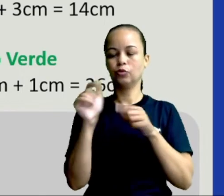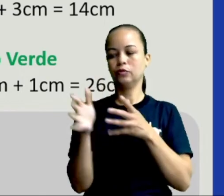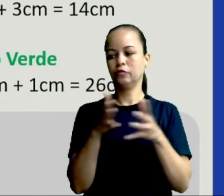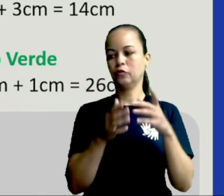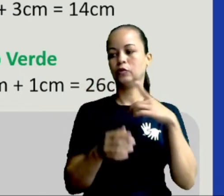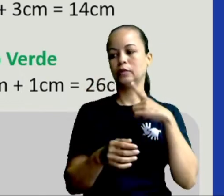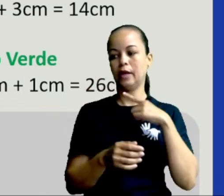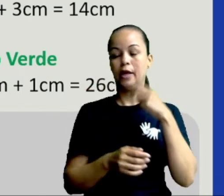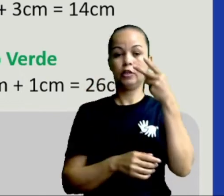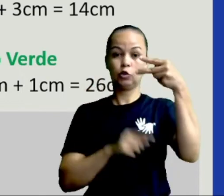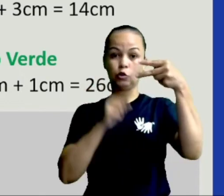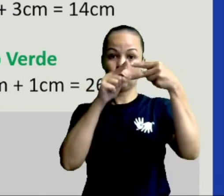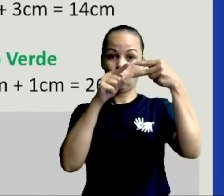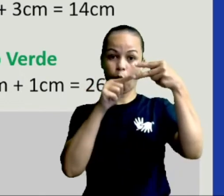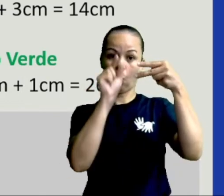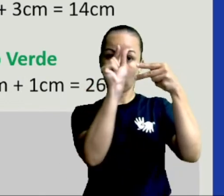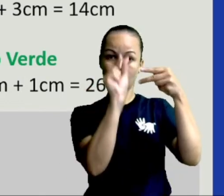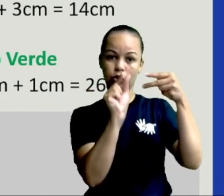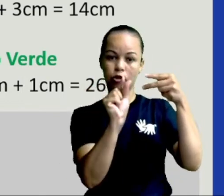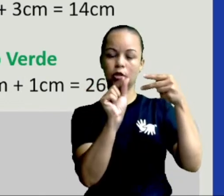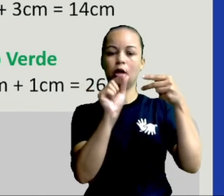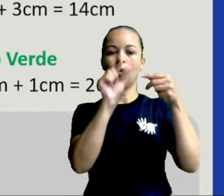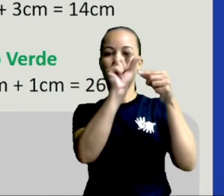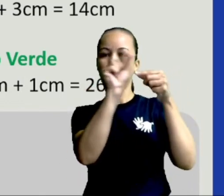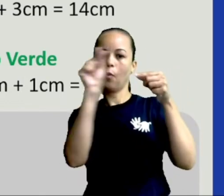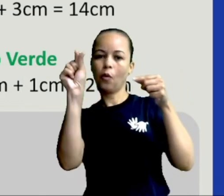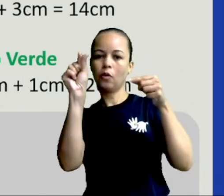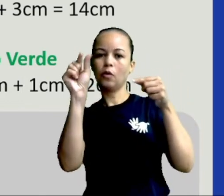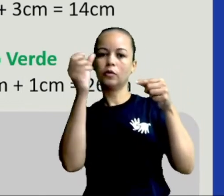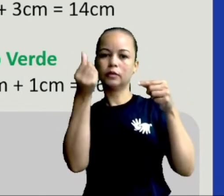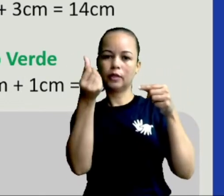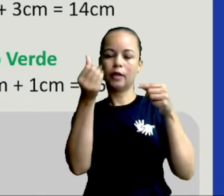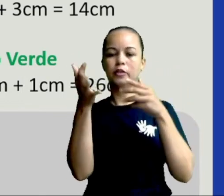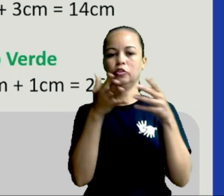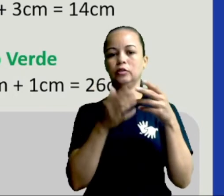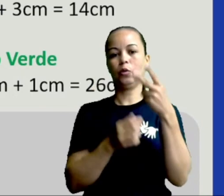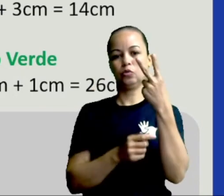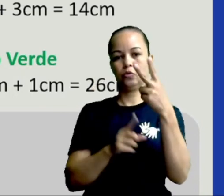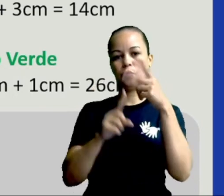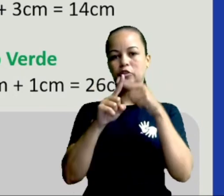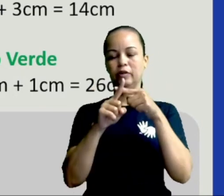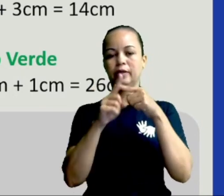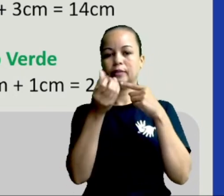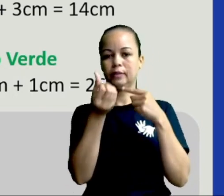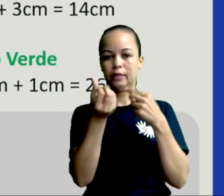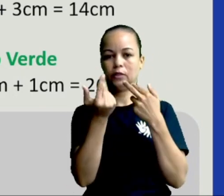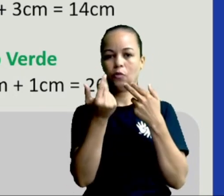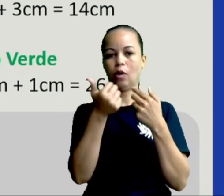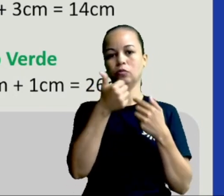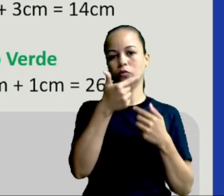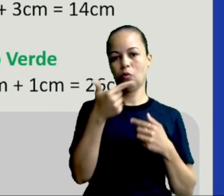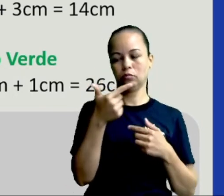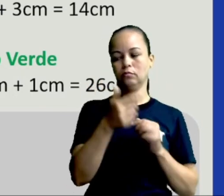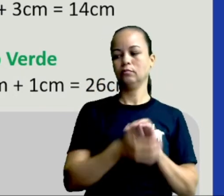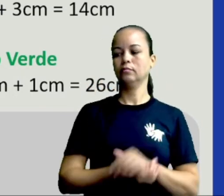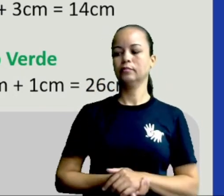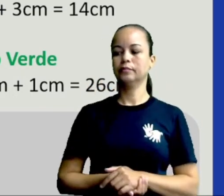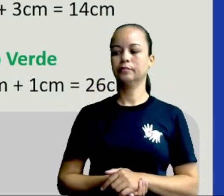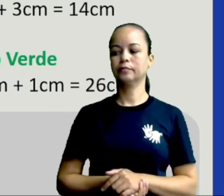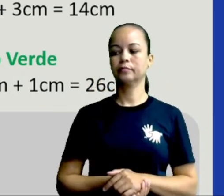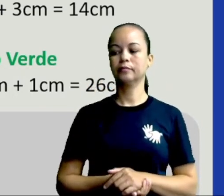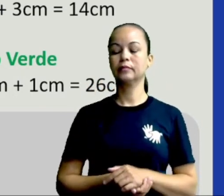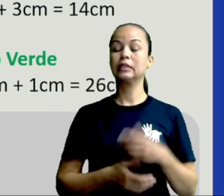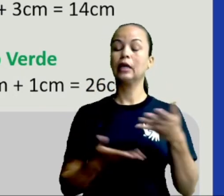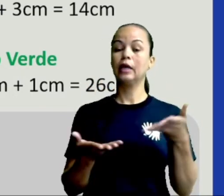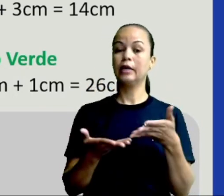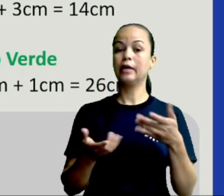por 6, ou seja, 2 vezes 6, 12. Beleza? Deu para entender? E aqui eu